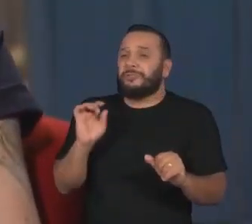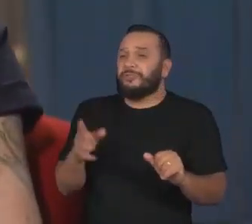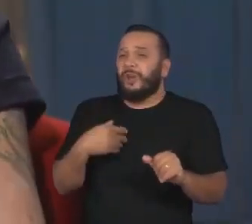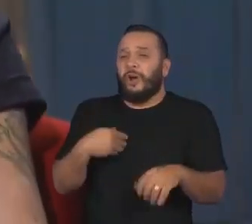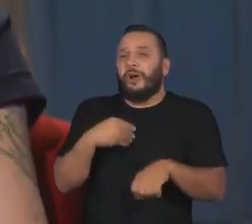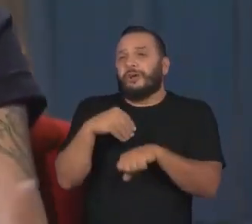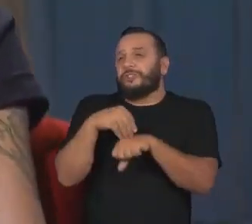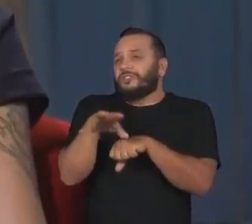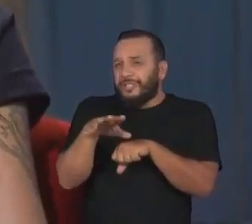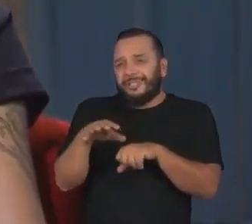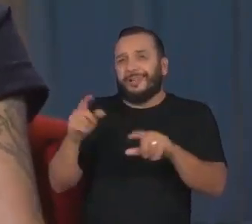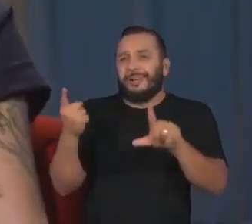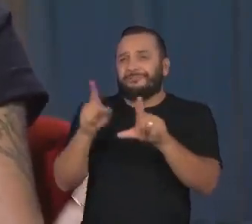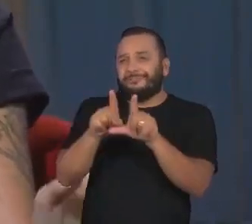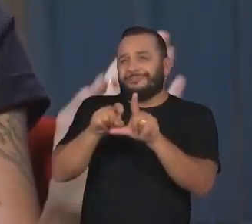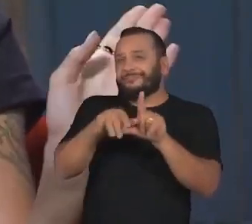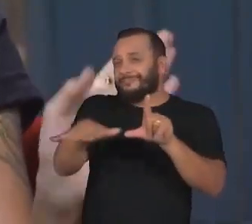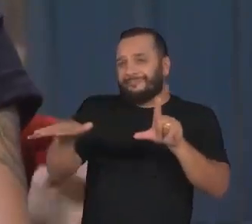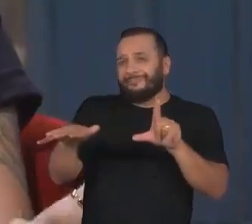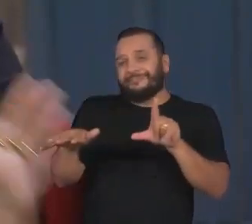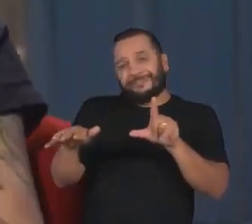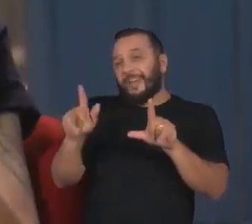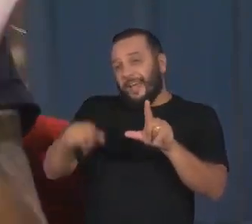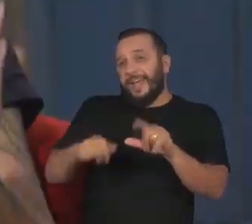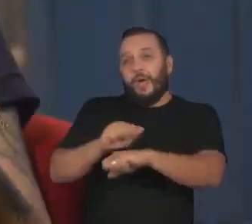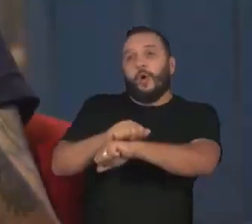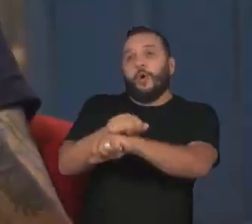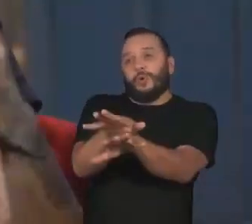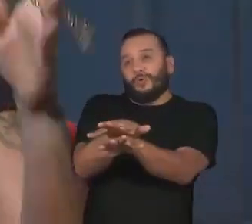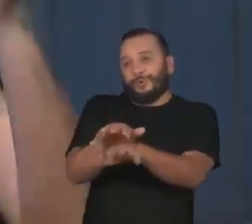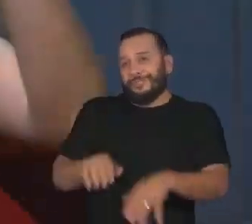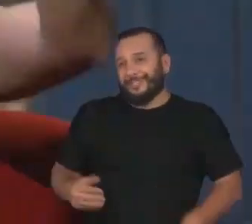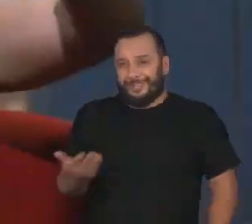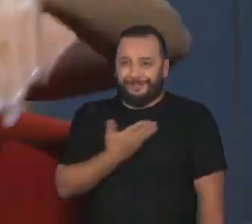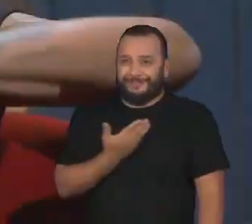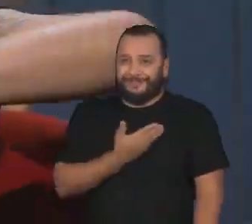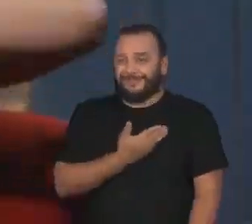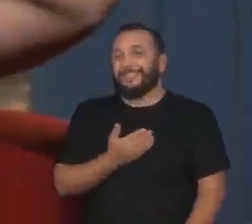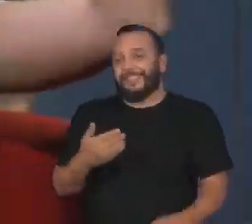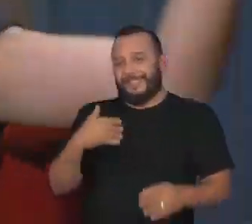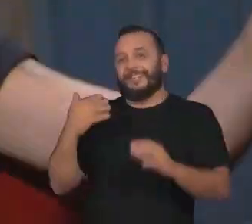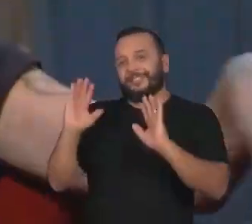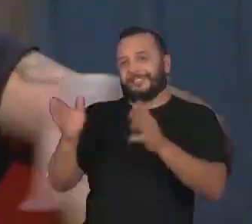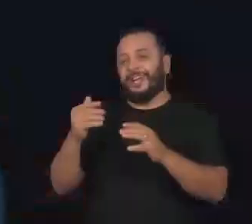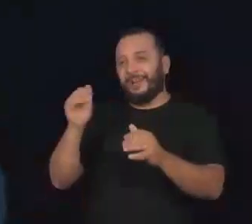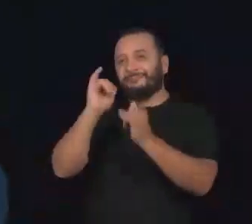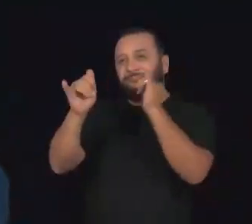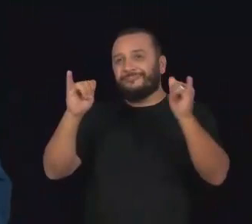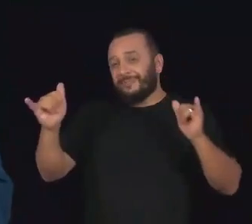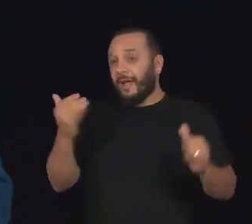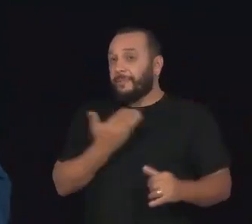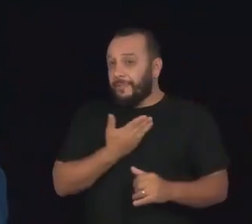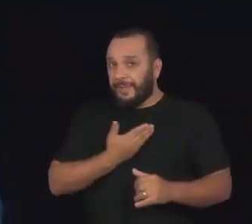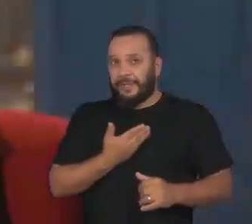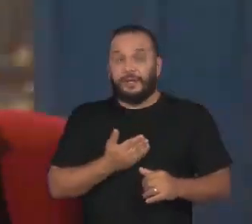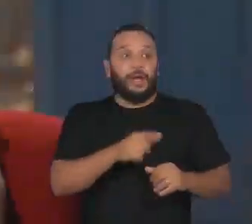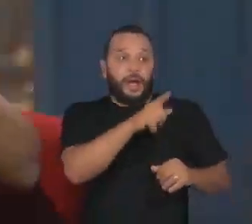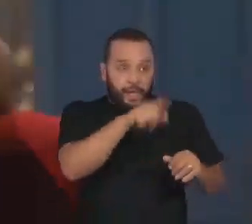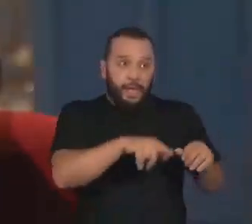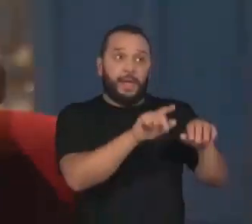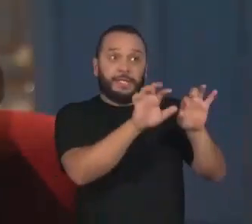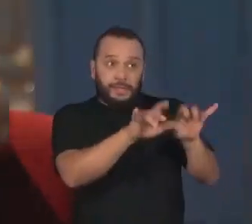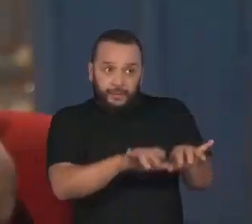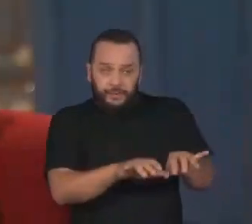maquiagem então na no okut que é Onde eu consigo compartilhar com as minhas amigas e vizinhas não era uma coisa Ah é um trabalho primeiro